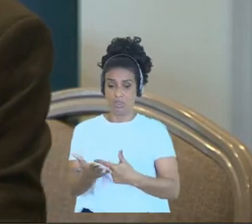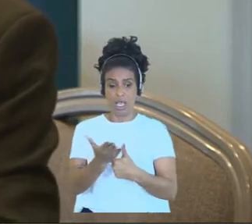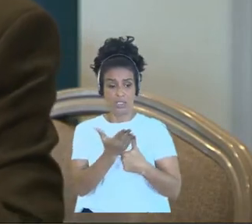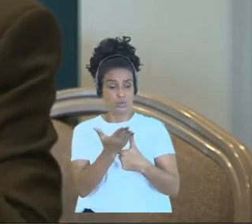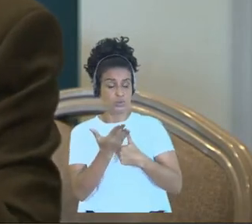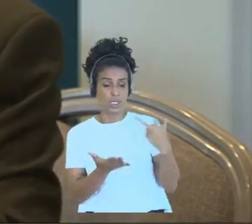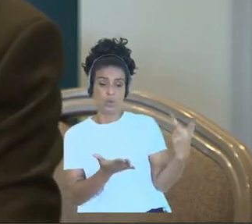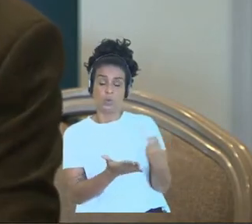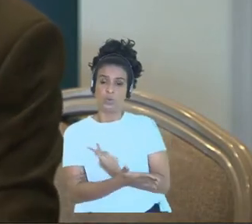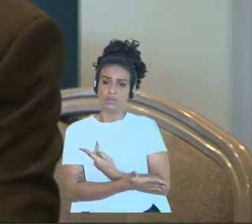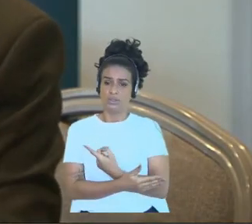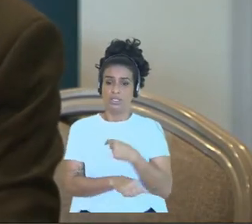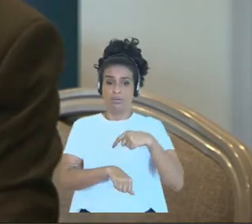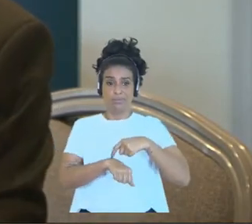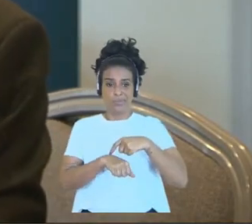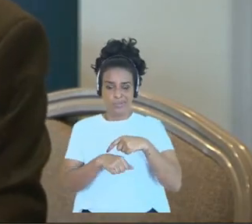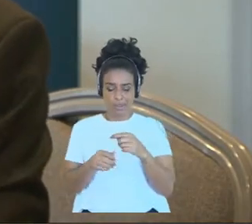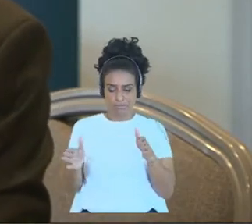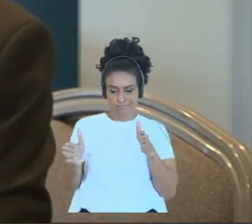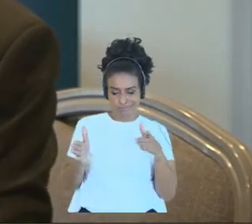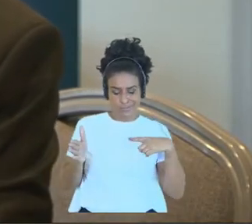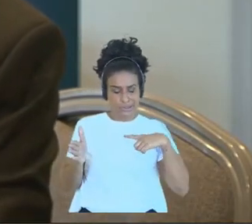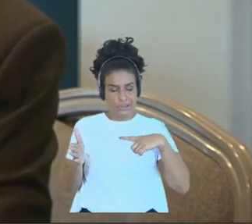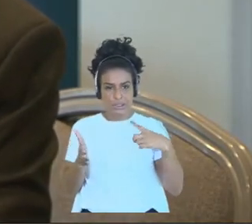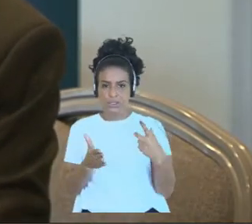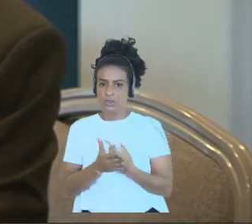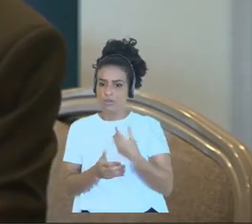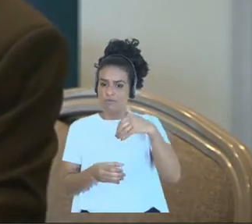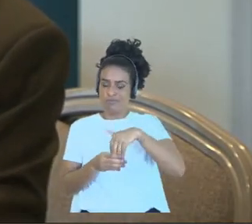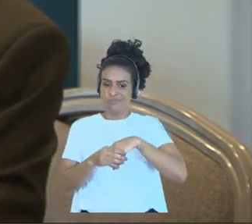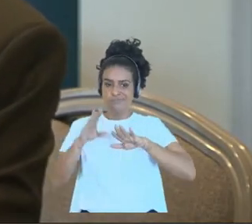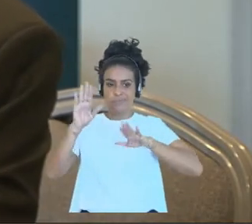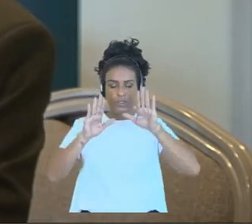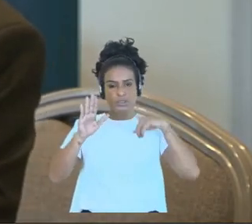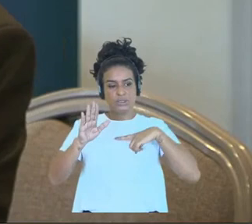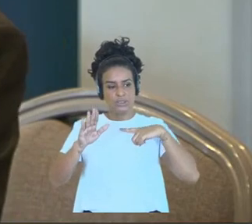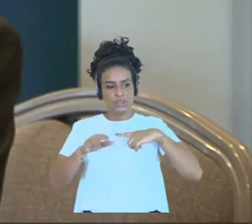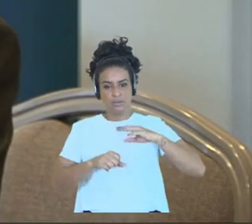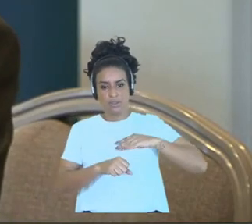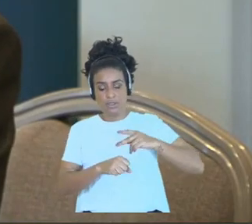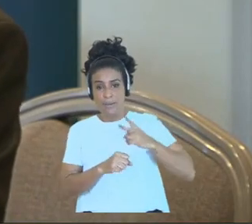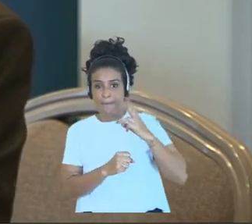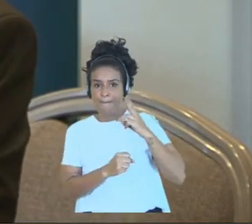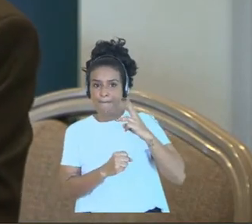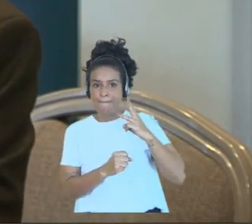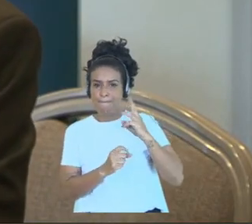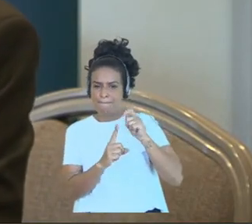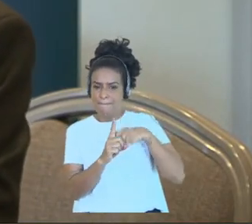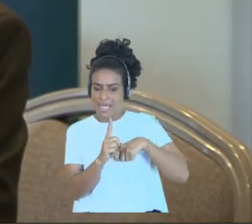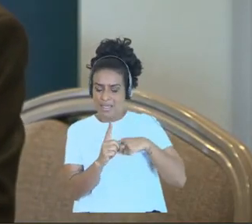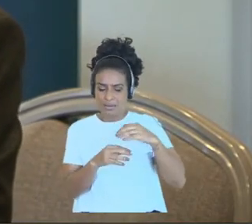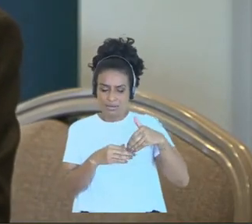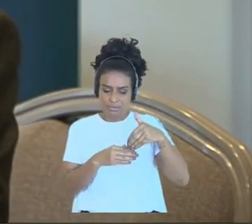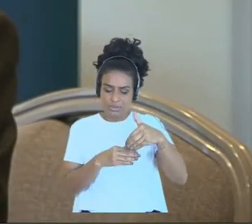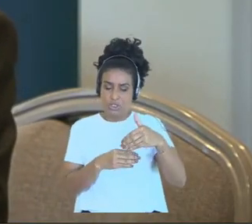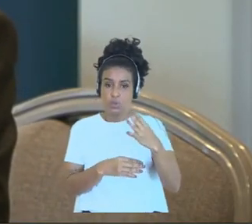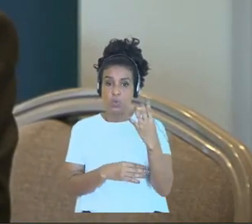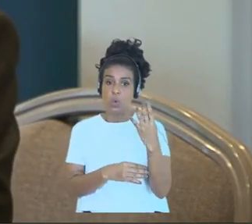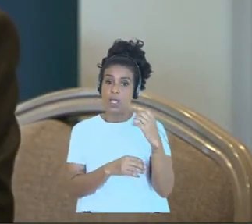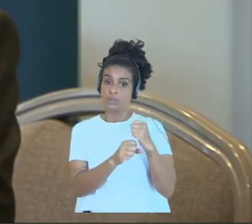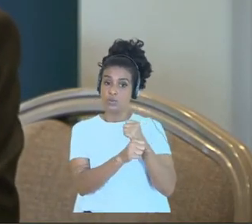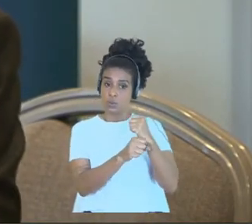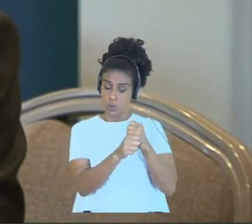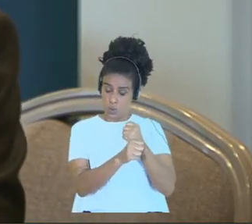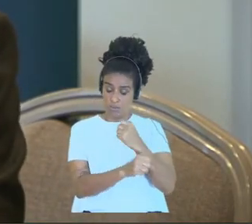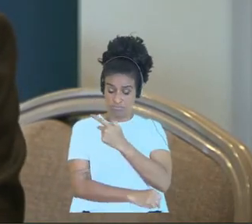Né? Estamos no meio de um processo que certamente vai se estender aí ao longo do próximo, dos próximos meses. Os próximos 4 anos de mandato